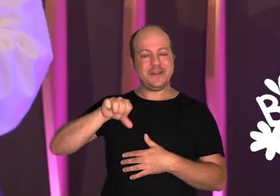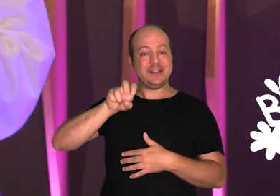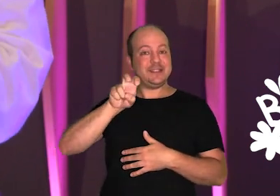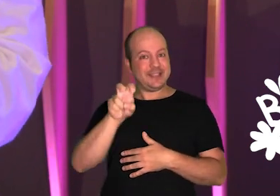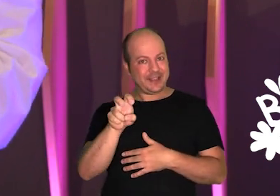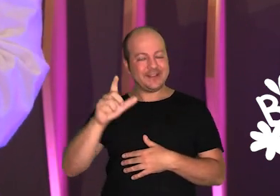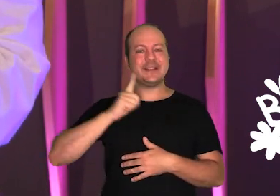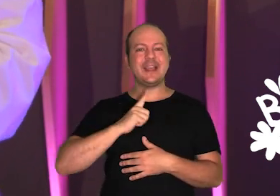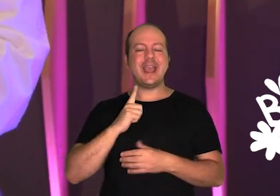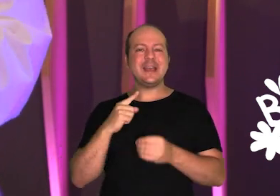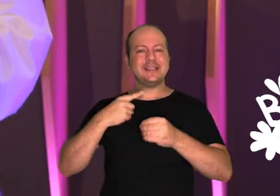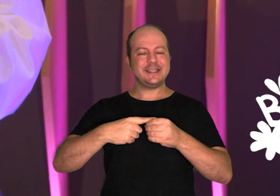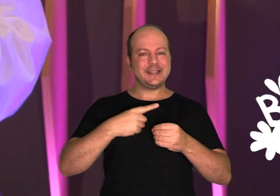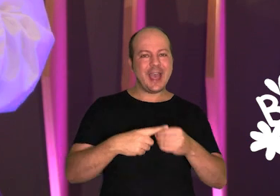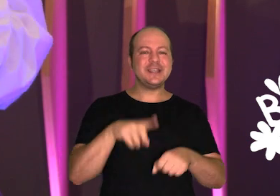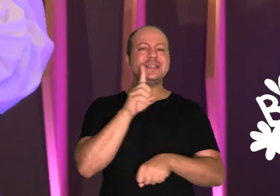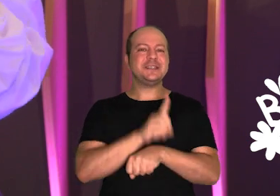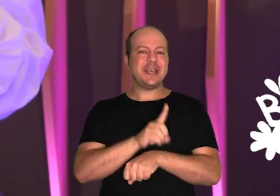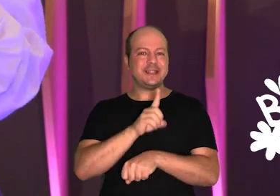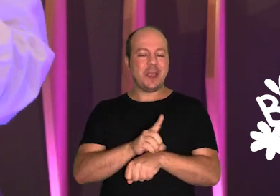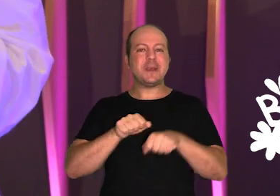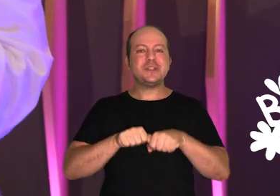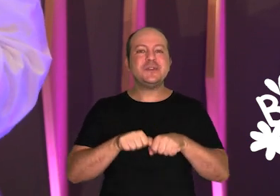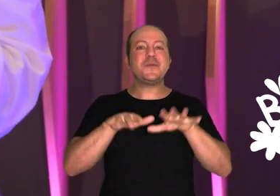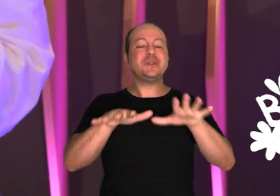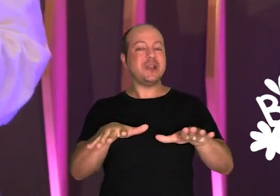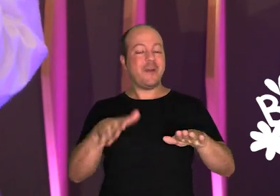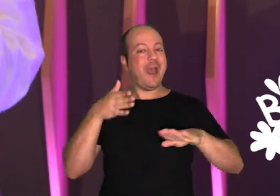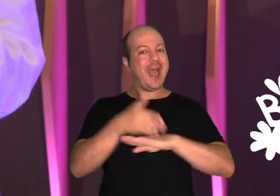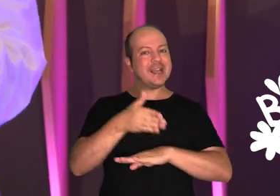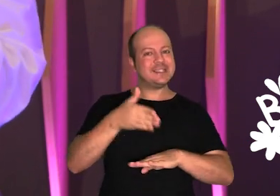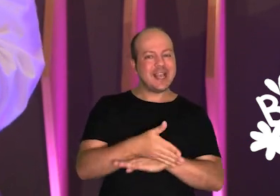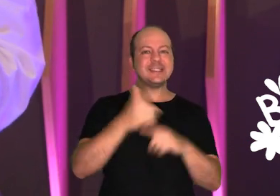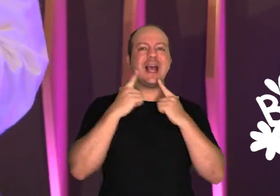1995, na cidade de Diadema, um programa de difusão e acesso à